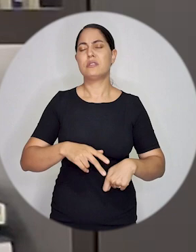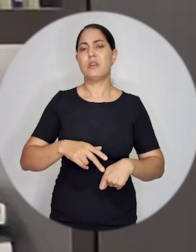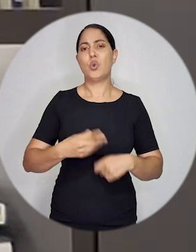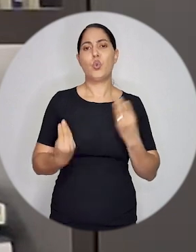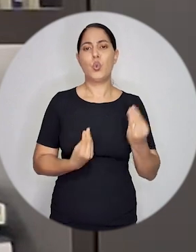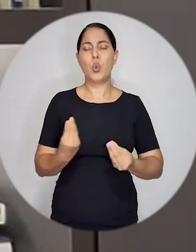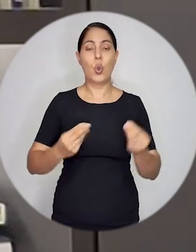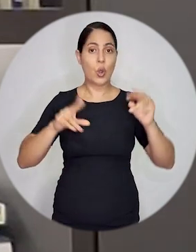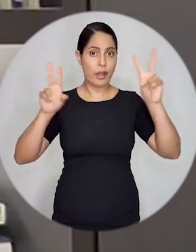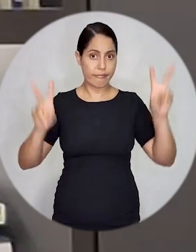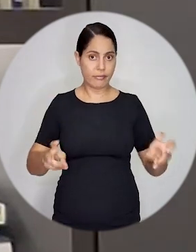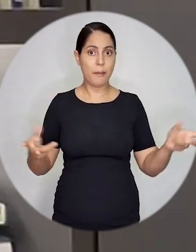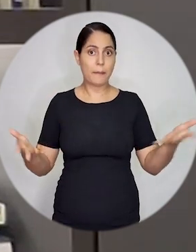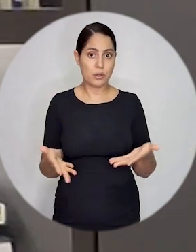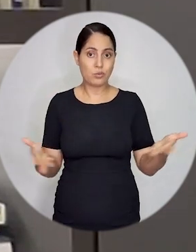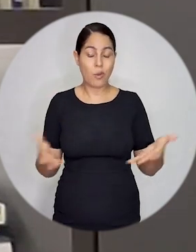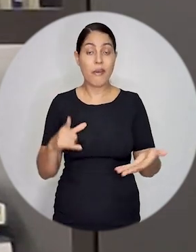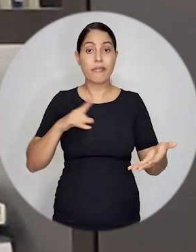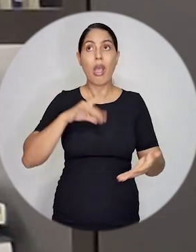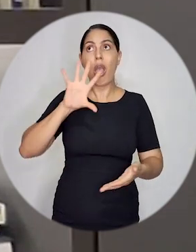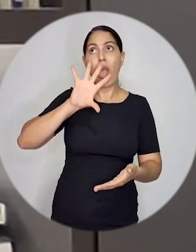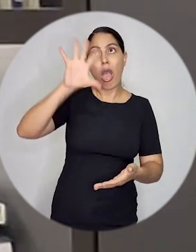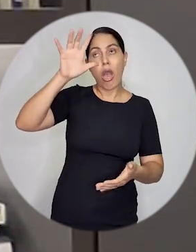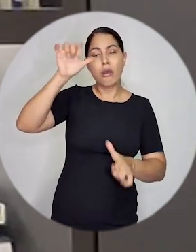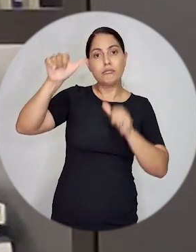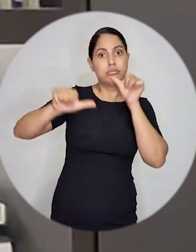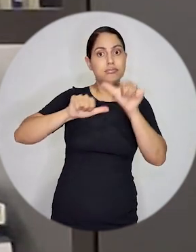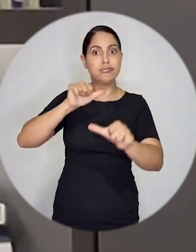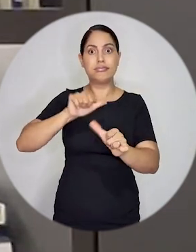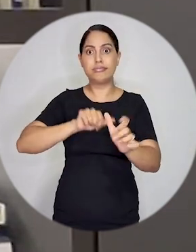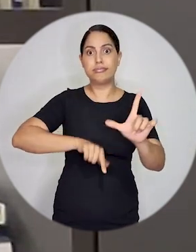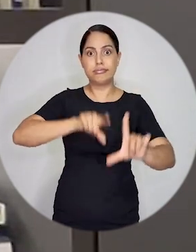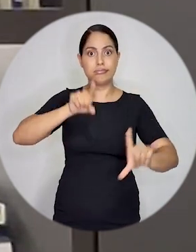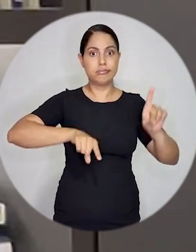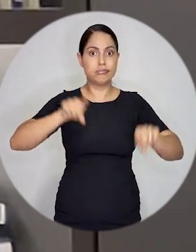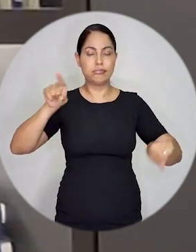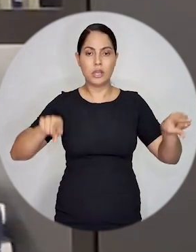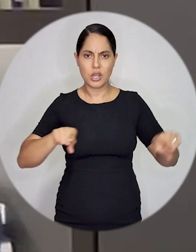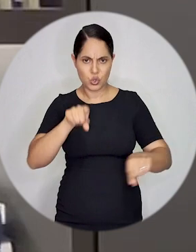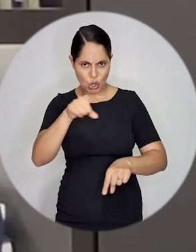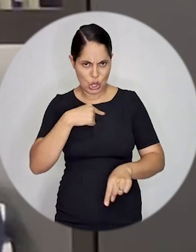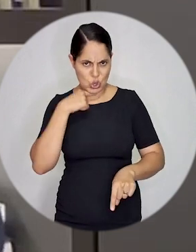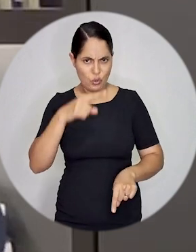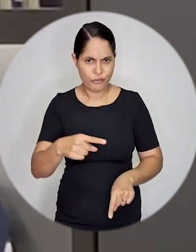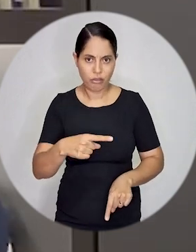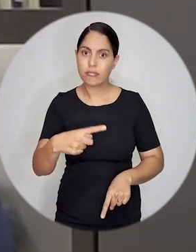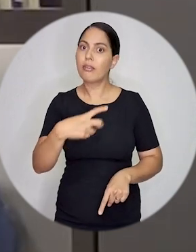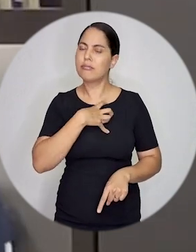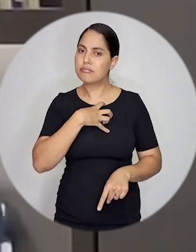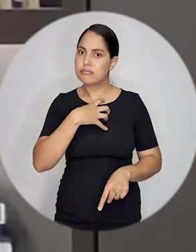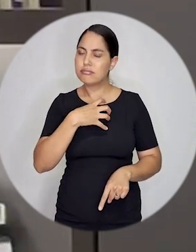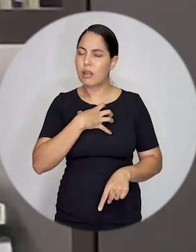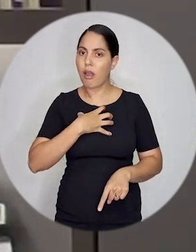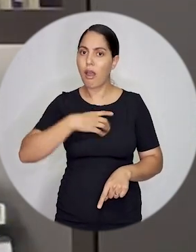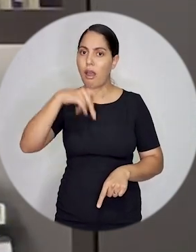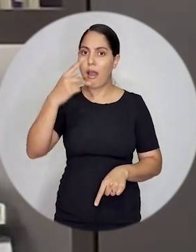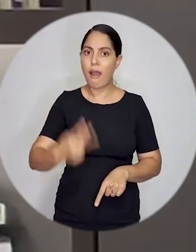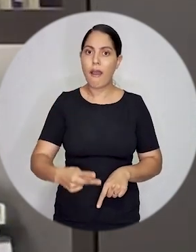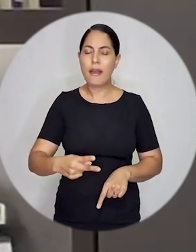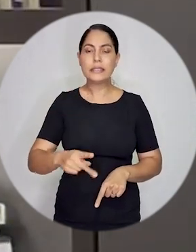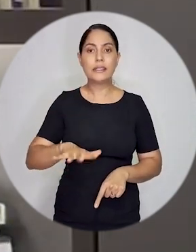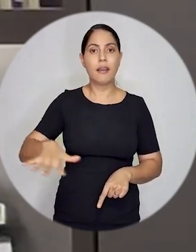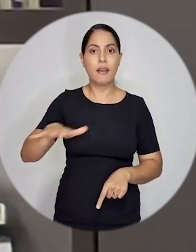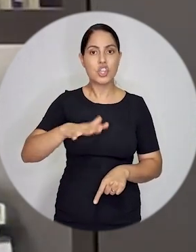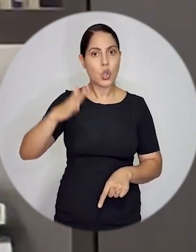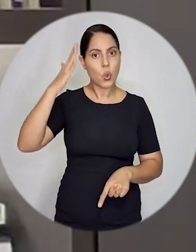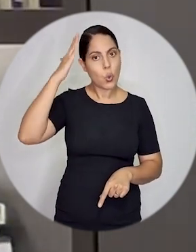tema está em voga, as mudanças climáticas estão aí, para quem duvida, a gente já está sentindo, né? Cuiabá